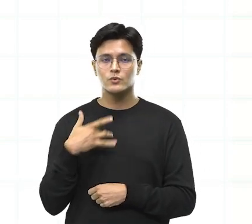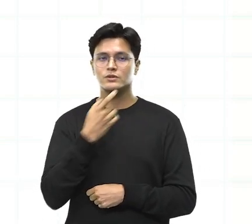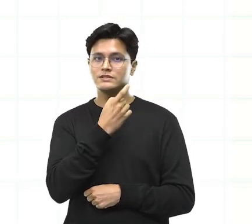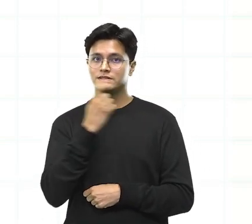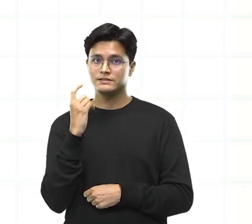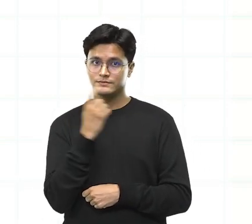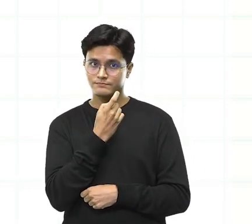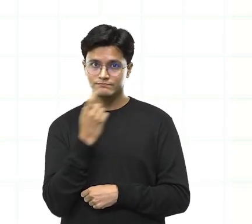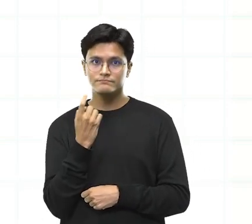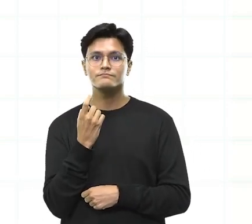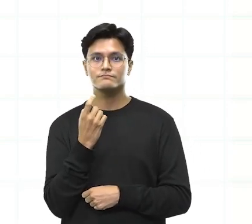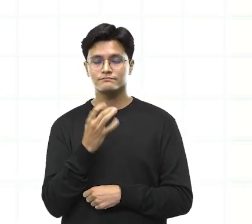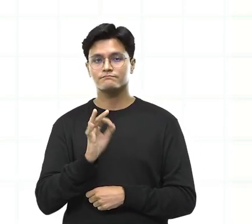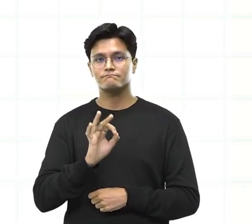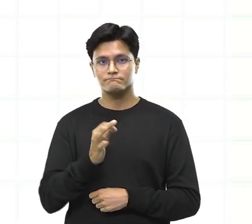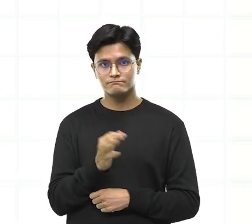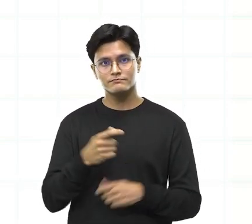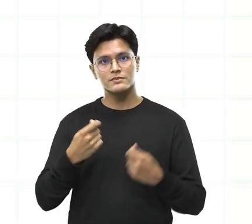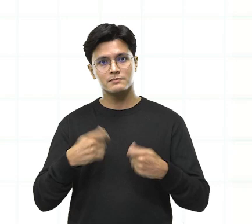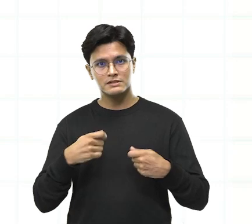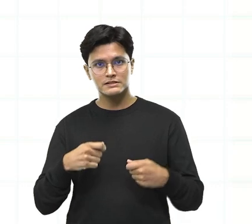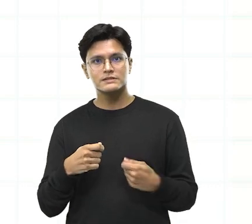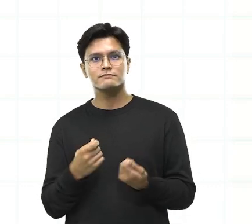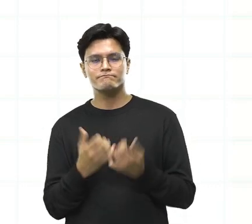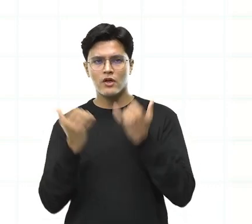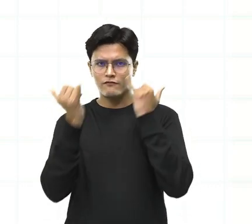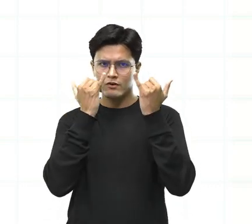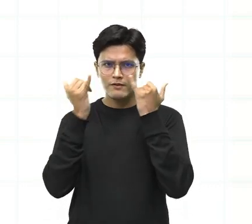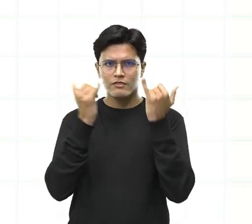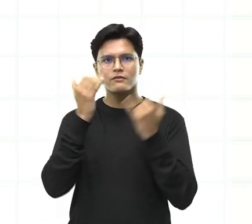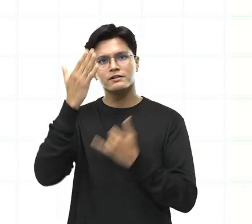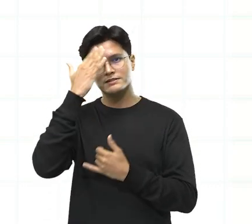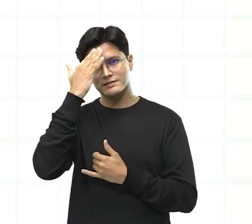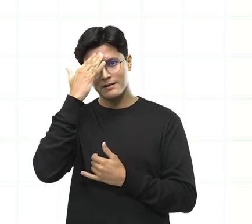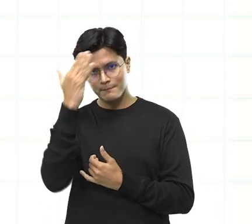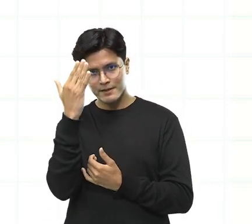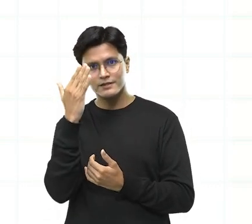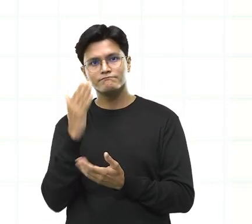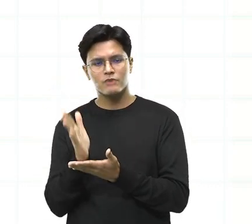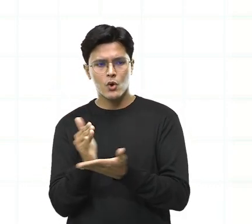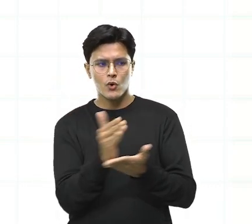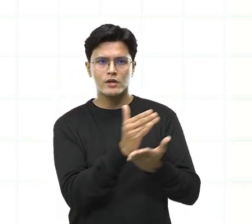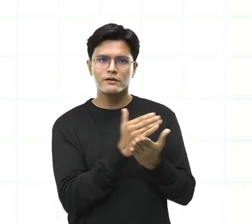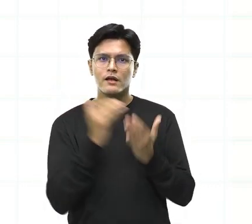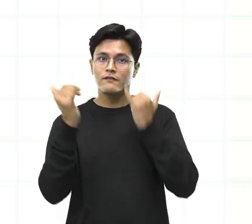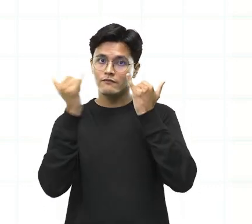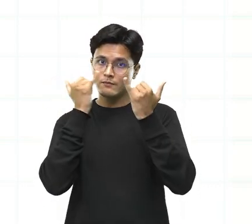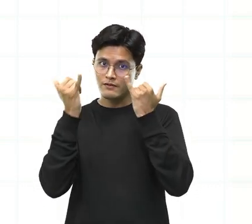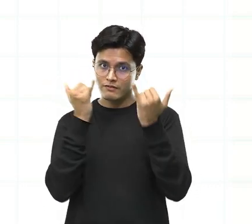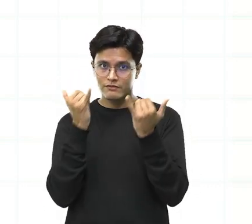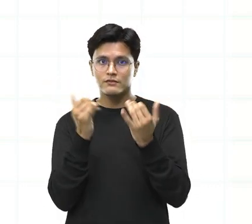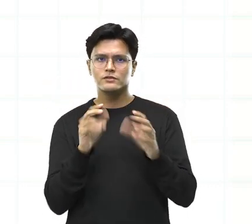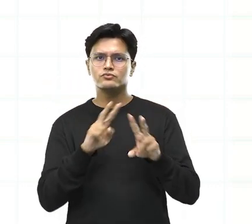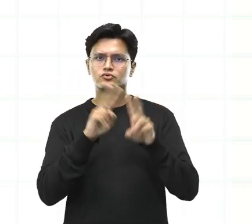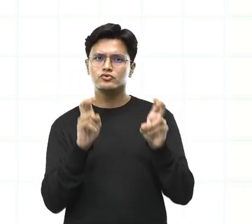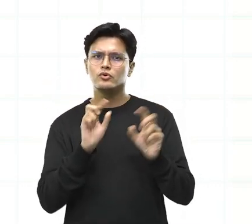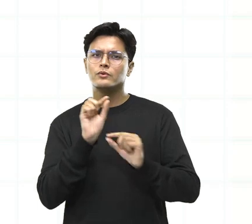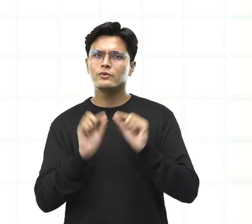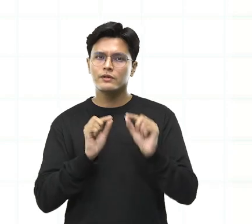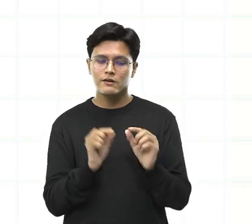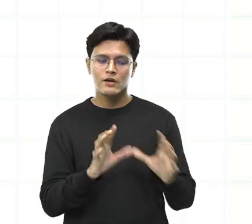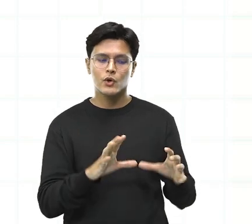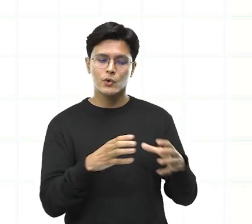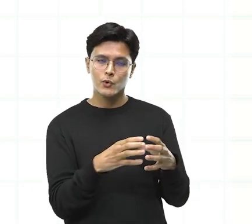fazendo esse garimpando, né? Que a gente diz aí, fazendo um filtro de quem é esse público-alvo. O